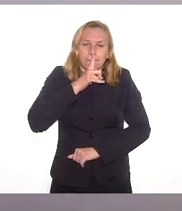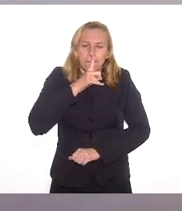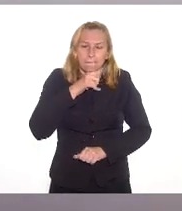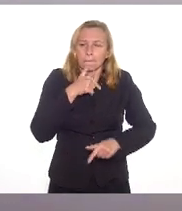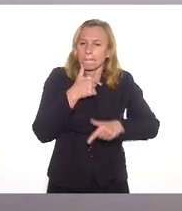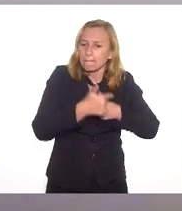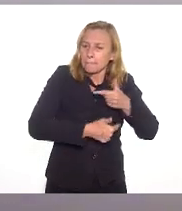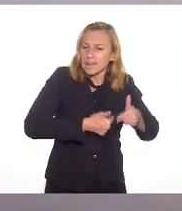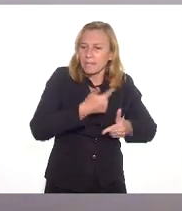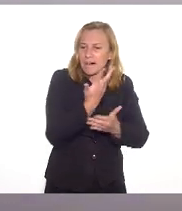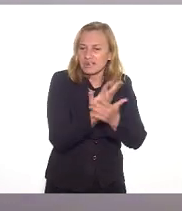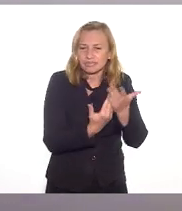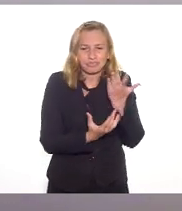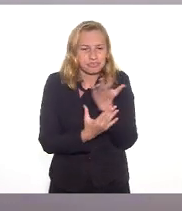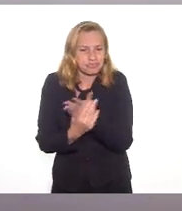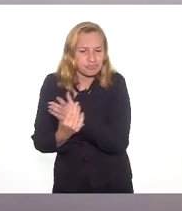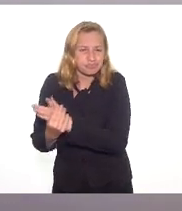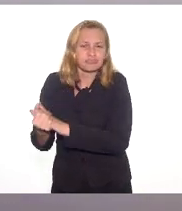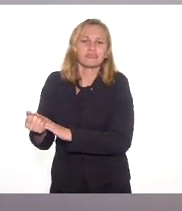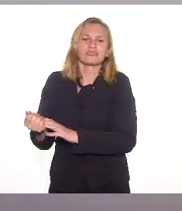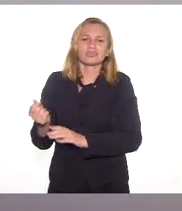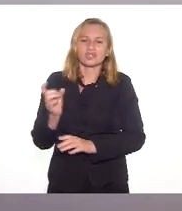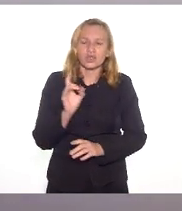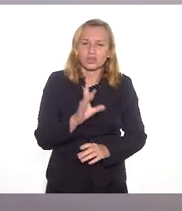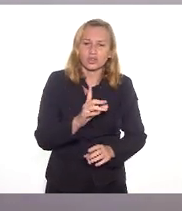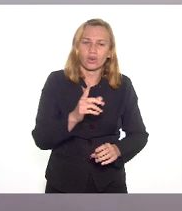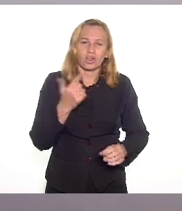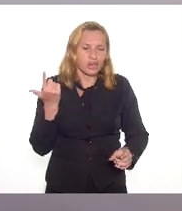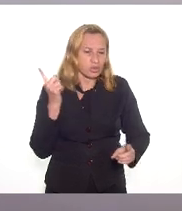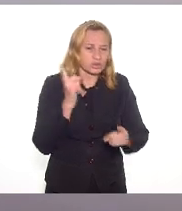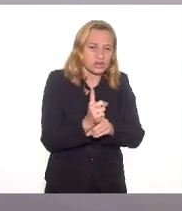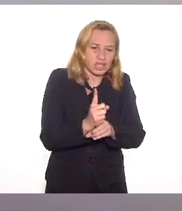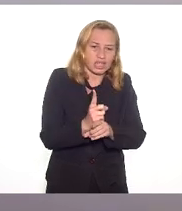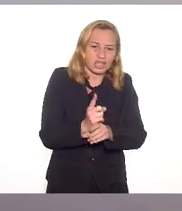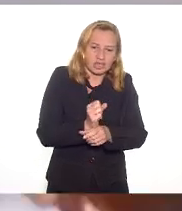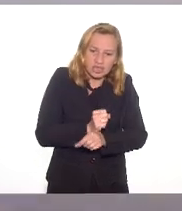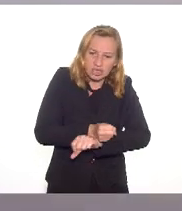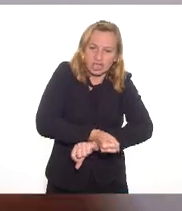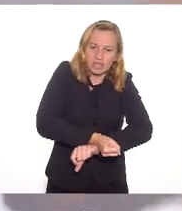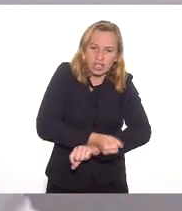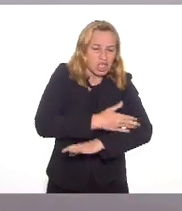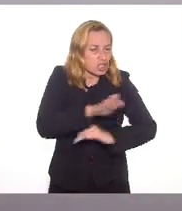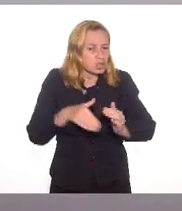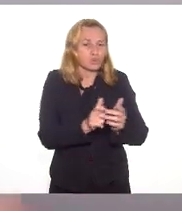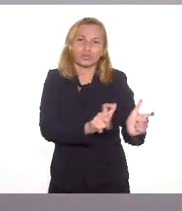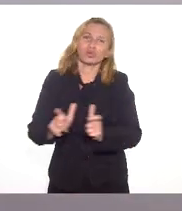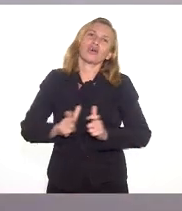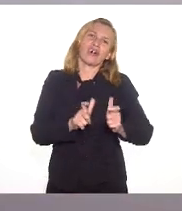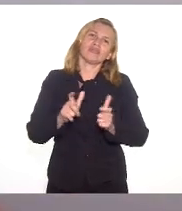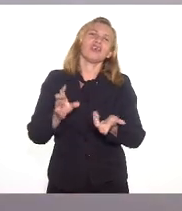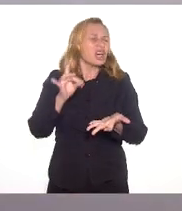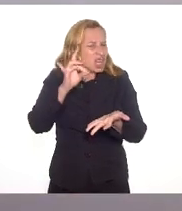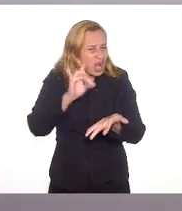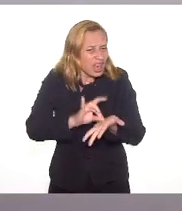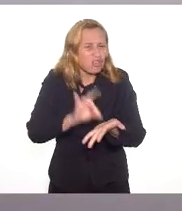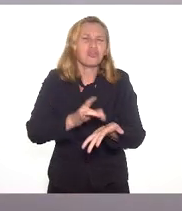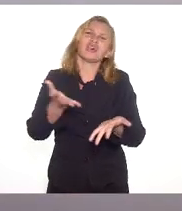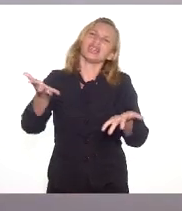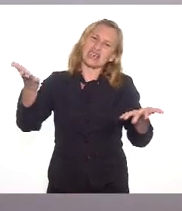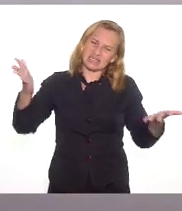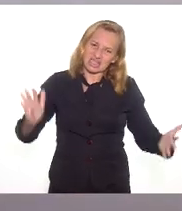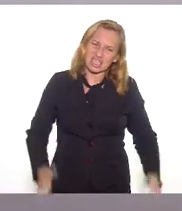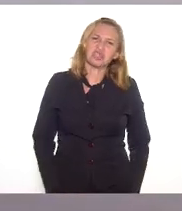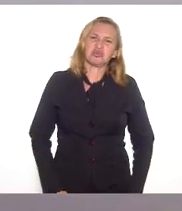por minha mão, só encontrei exploração em todo lugar. Quer dizer, isso é um verdadeiro